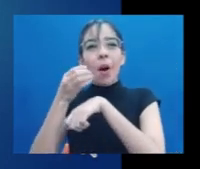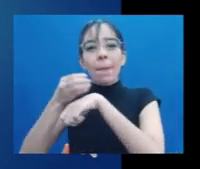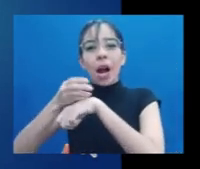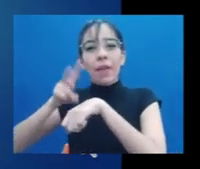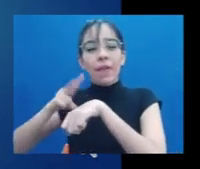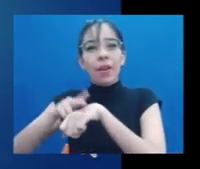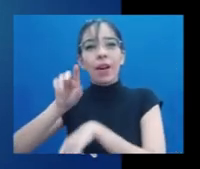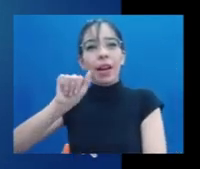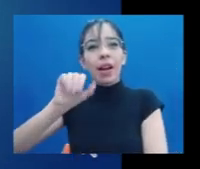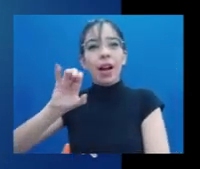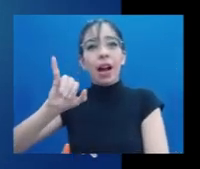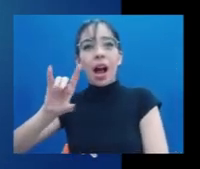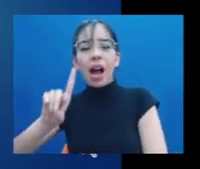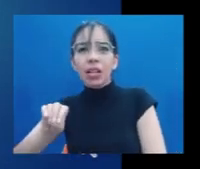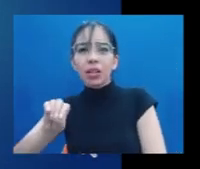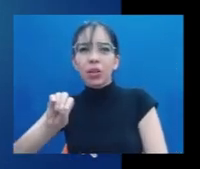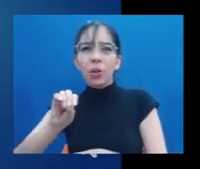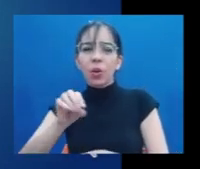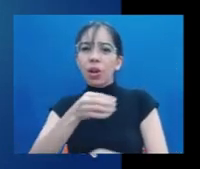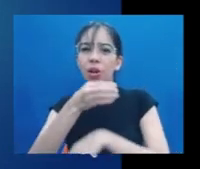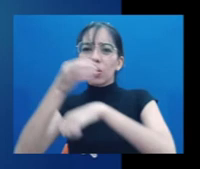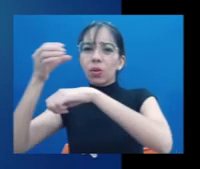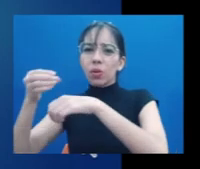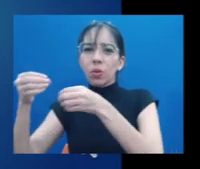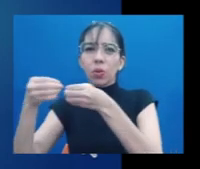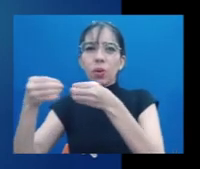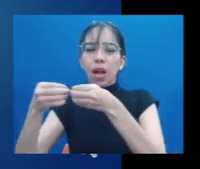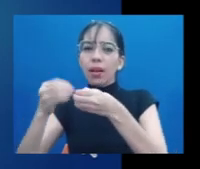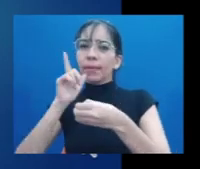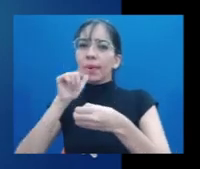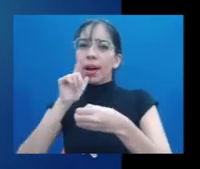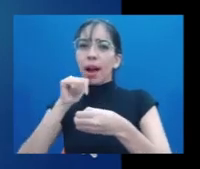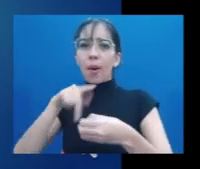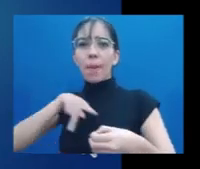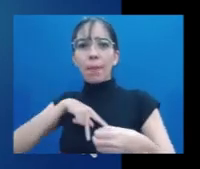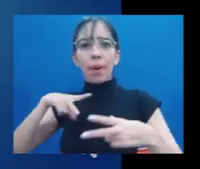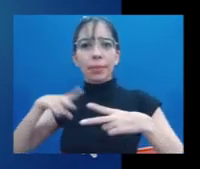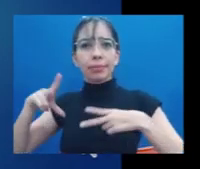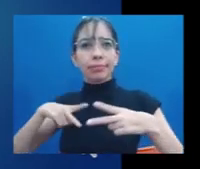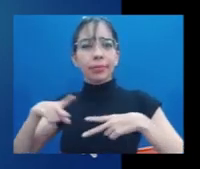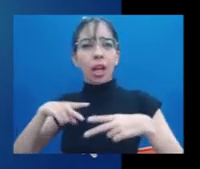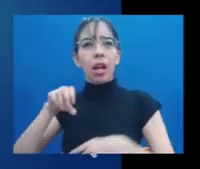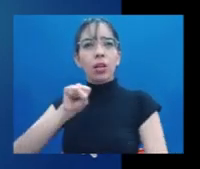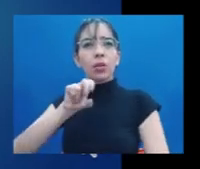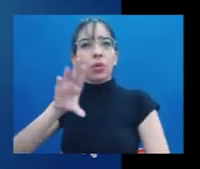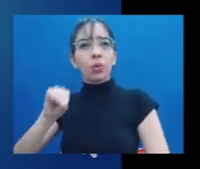coisa ela caminha a passos largos para gerar um acidente, tá? Então, algo assim bem